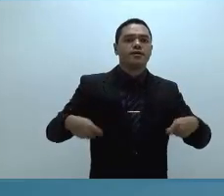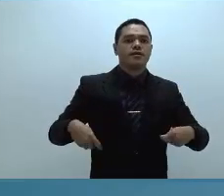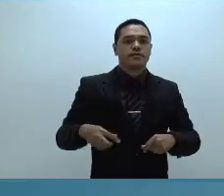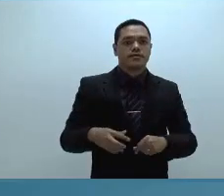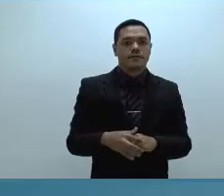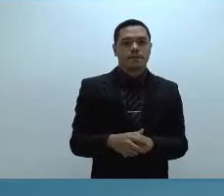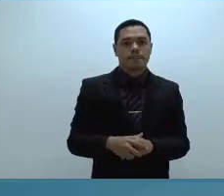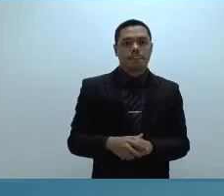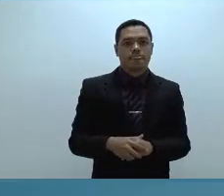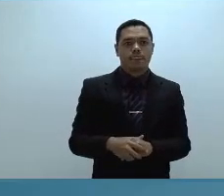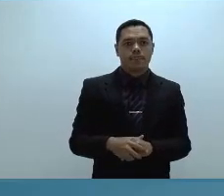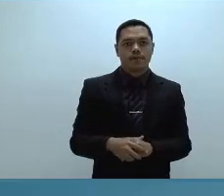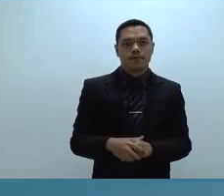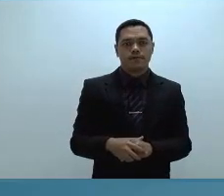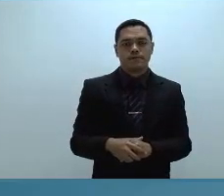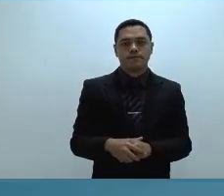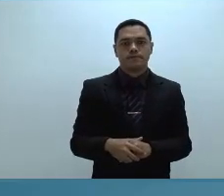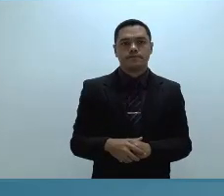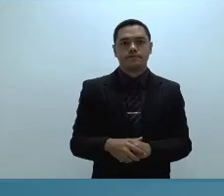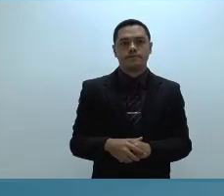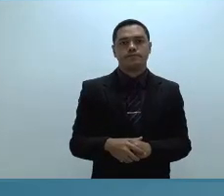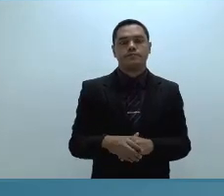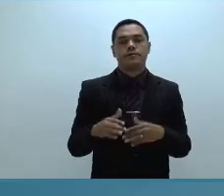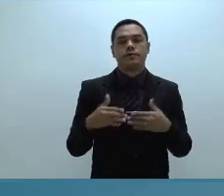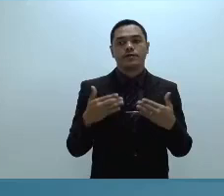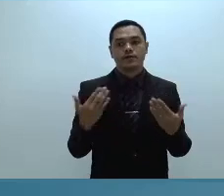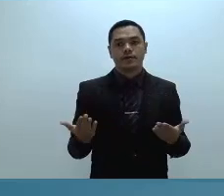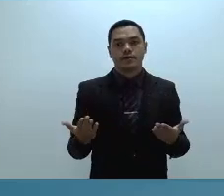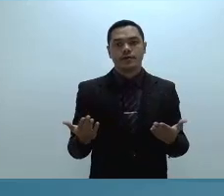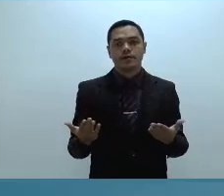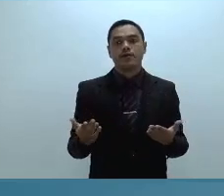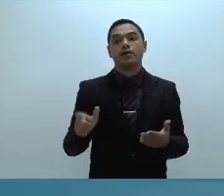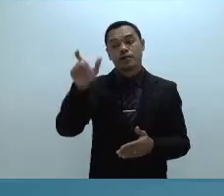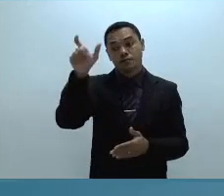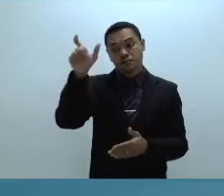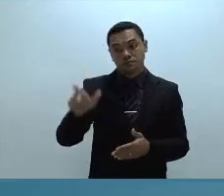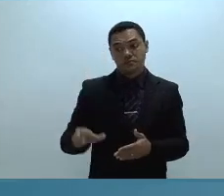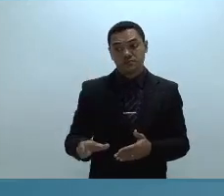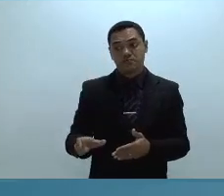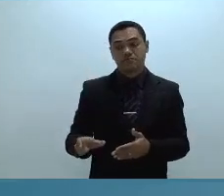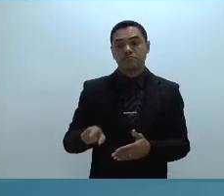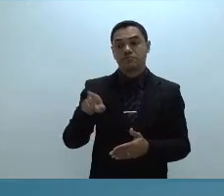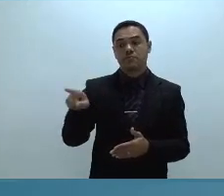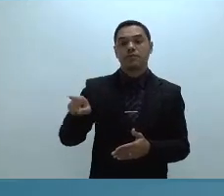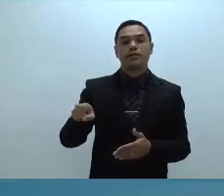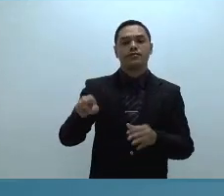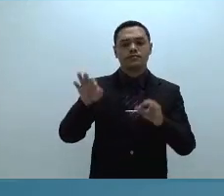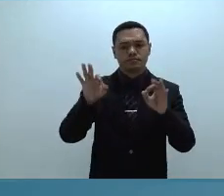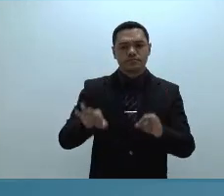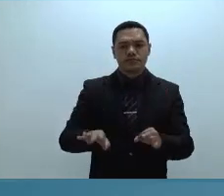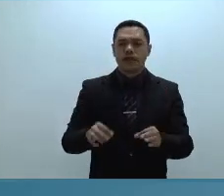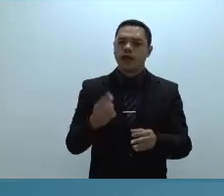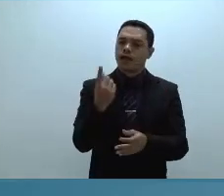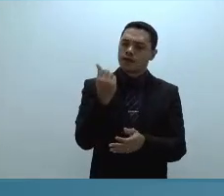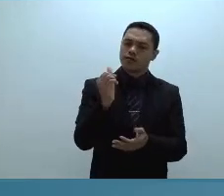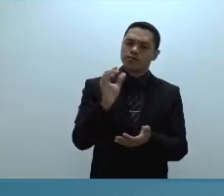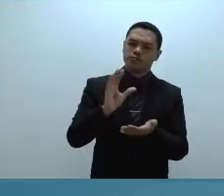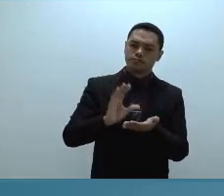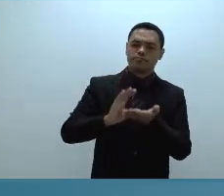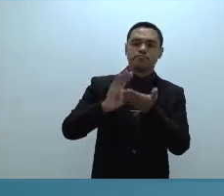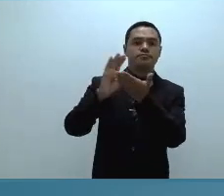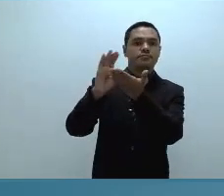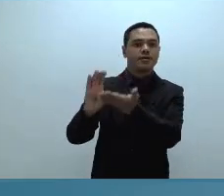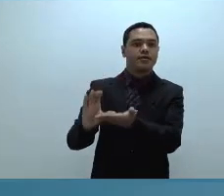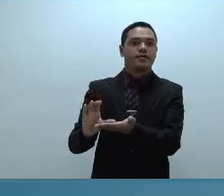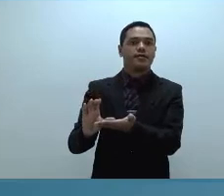por este ente público, em favor do impetrante, no sentido de lhes pagar a